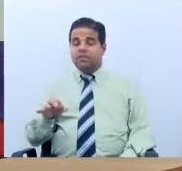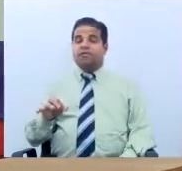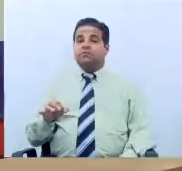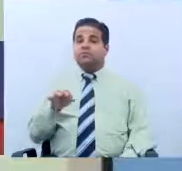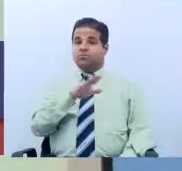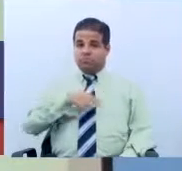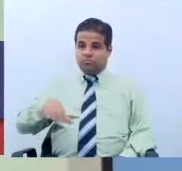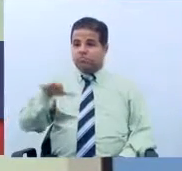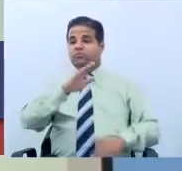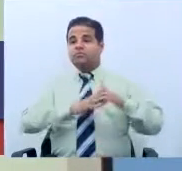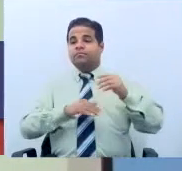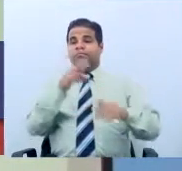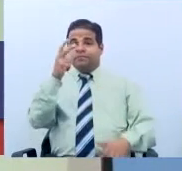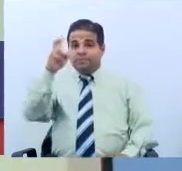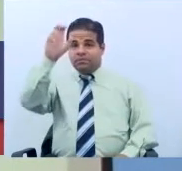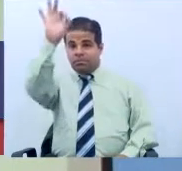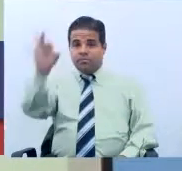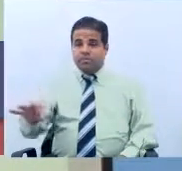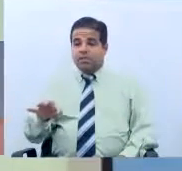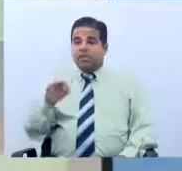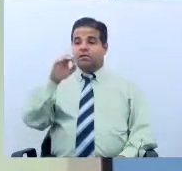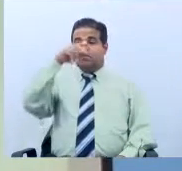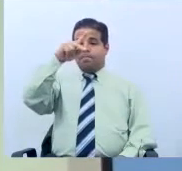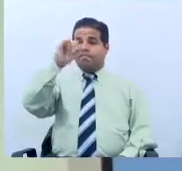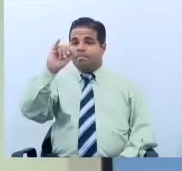salarial, 25% do PIB,